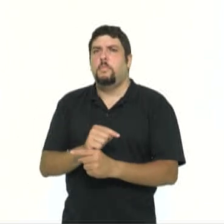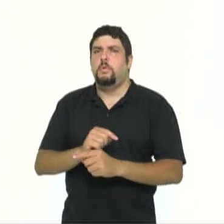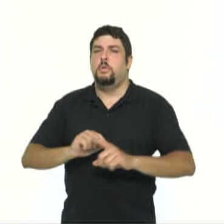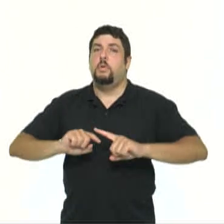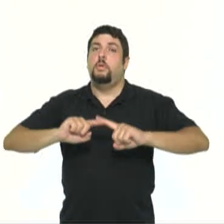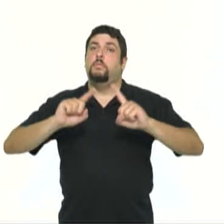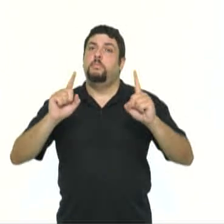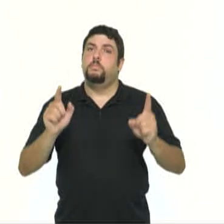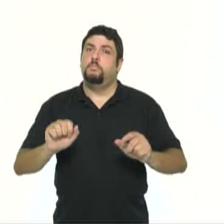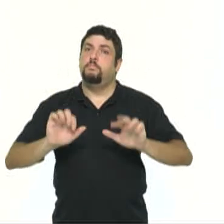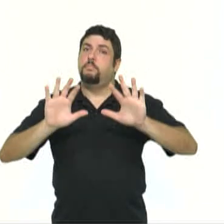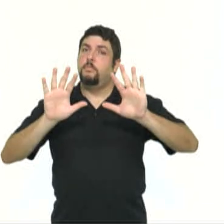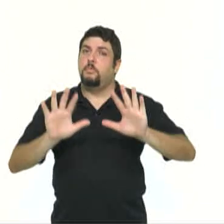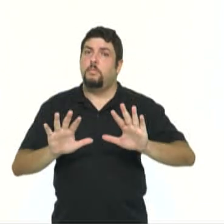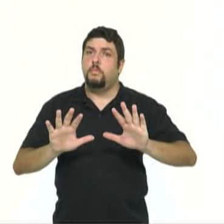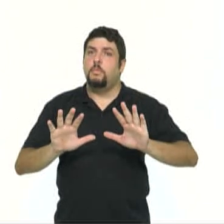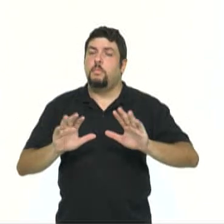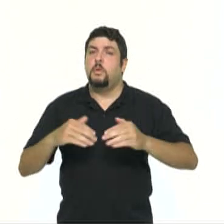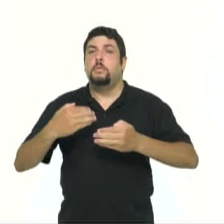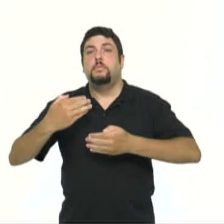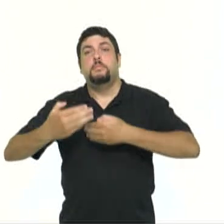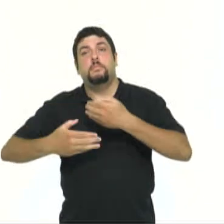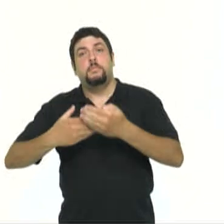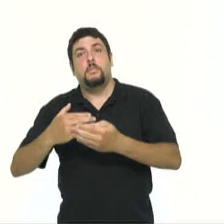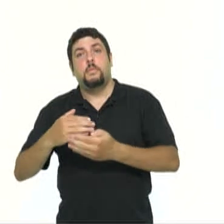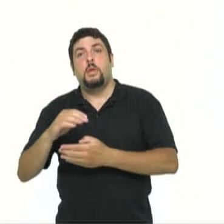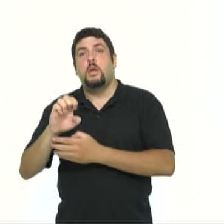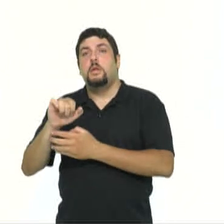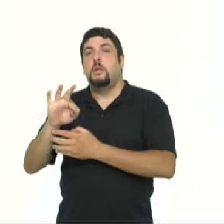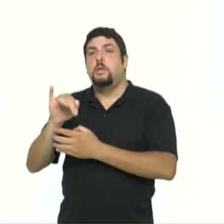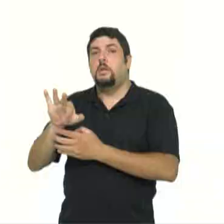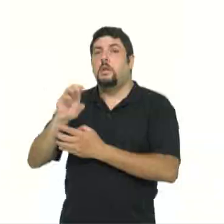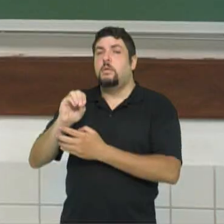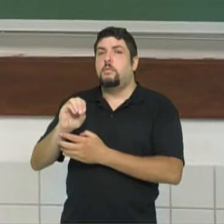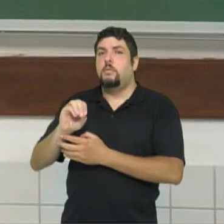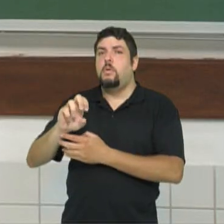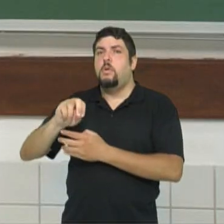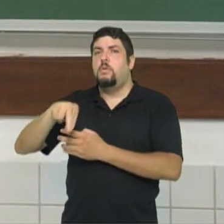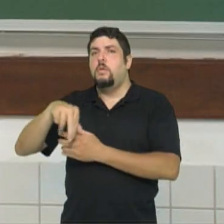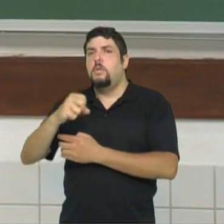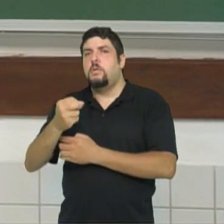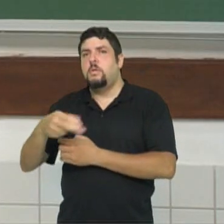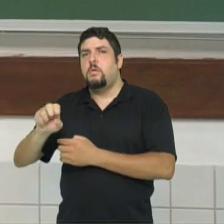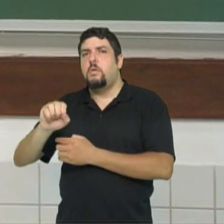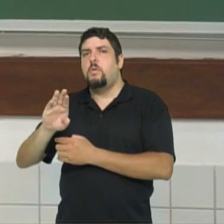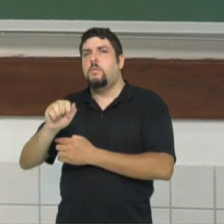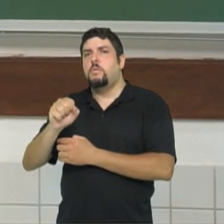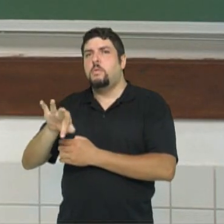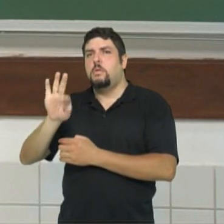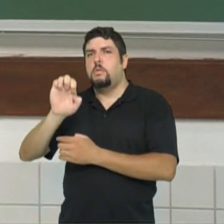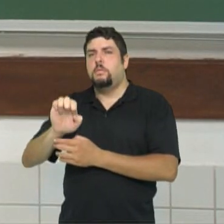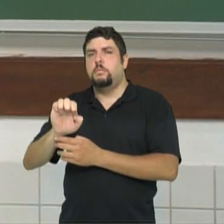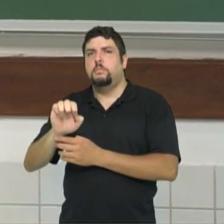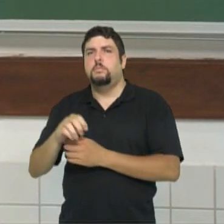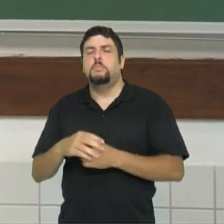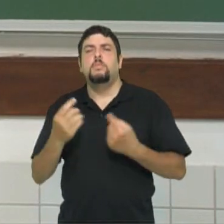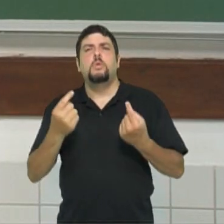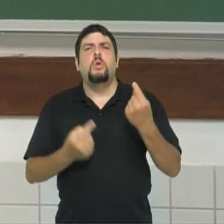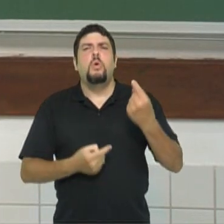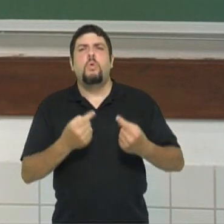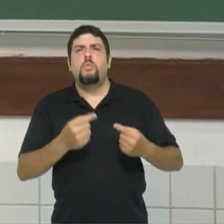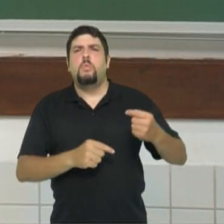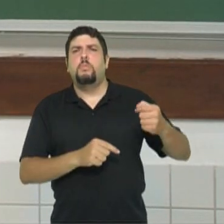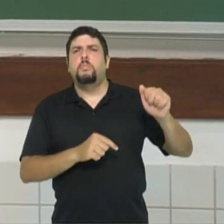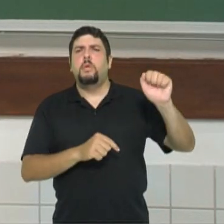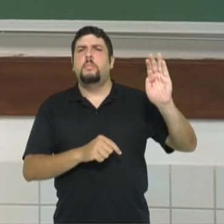contudo, todavia, entretanto, não obstante. Então, quais dessas opções aqui têm